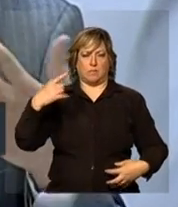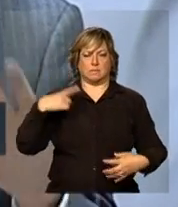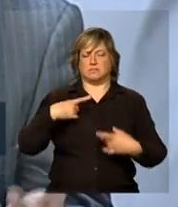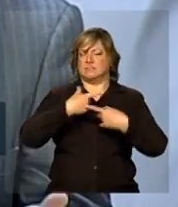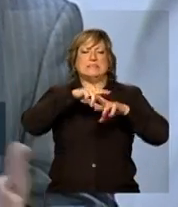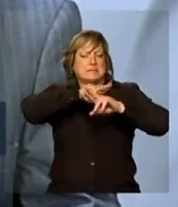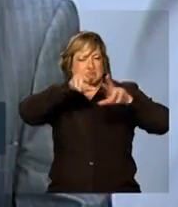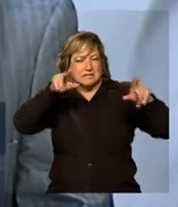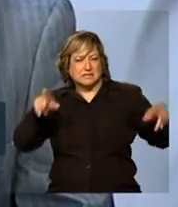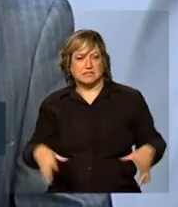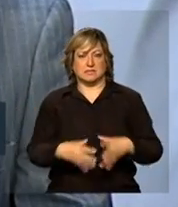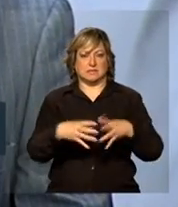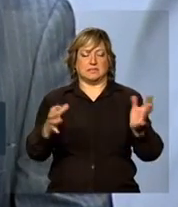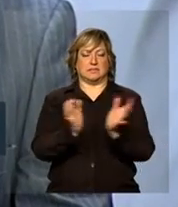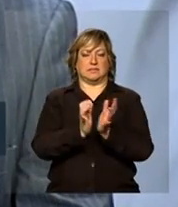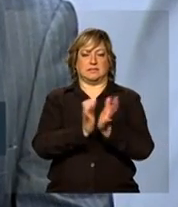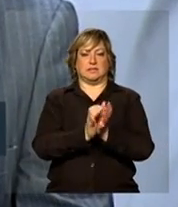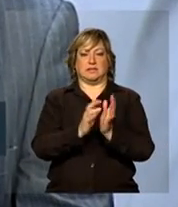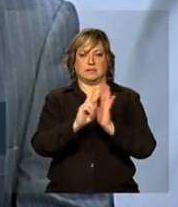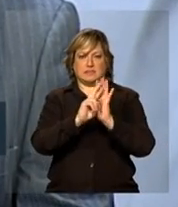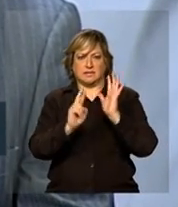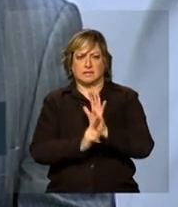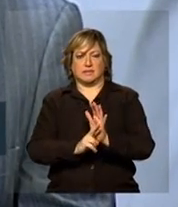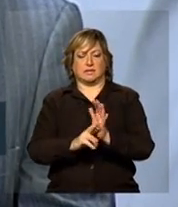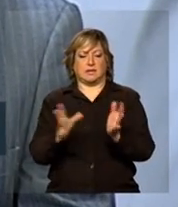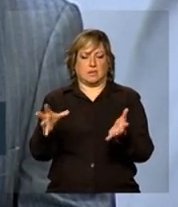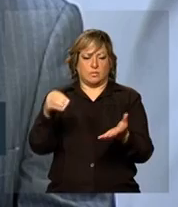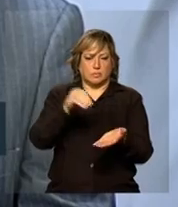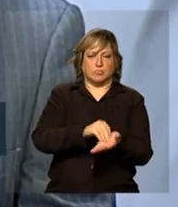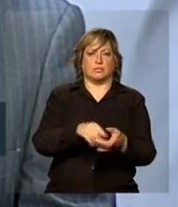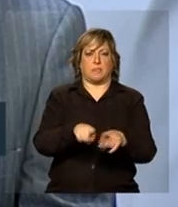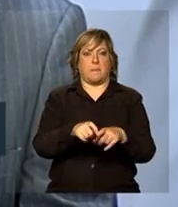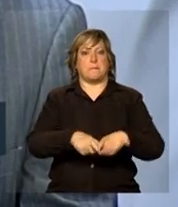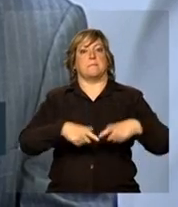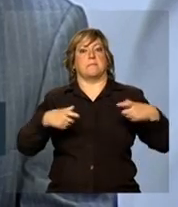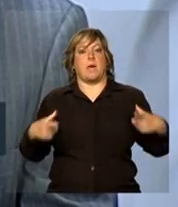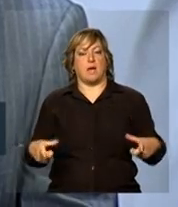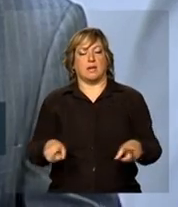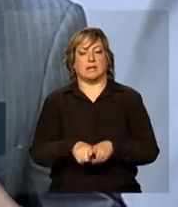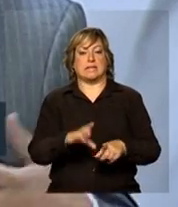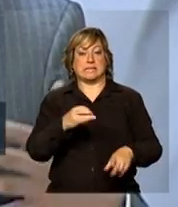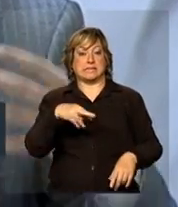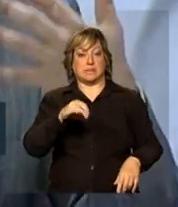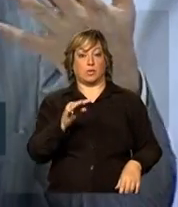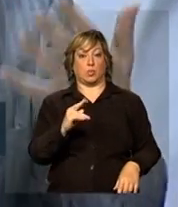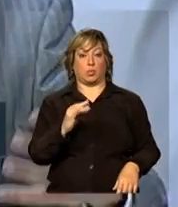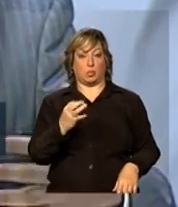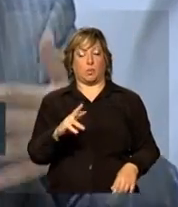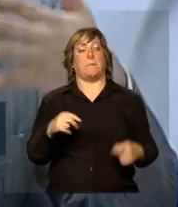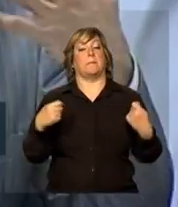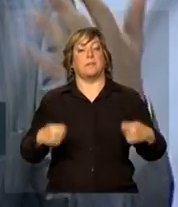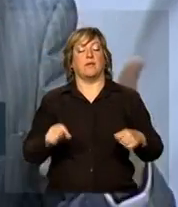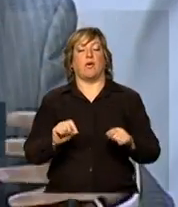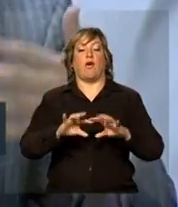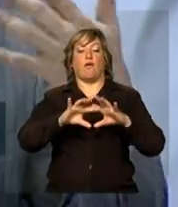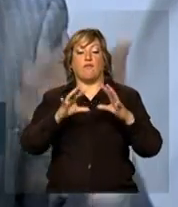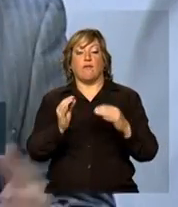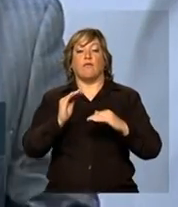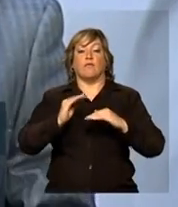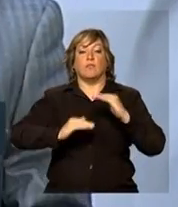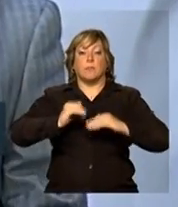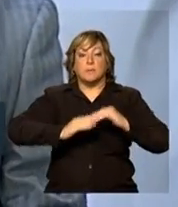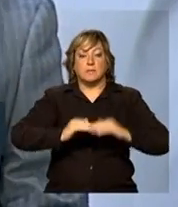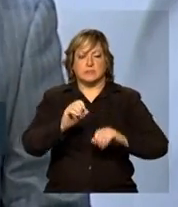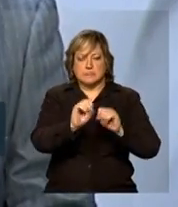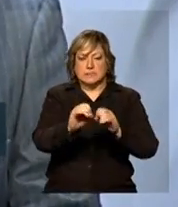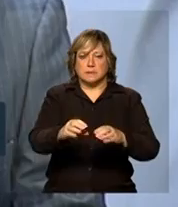tem um critério de inclusão ainda maior, de priorização para ser um centro tutor, porque ele vai poder formar equipes